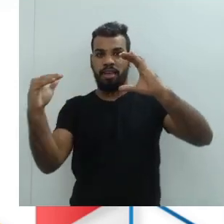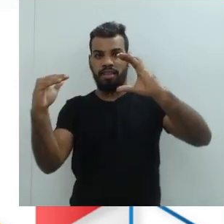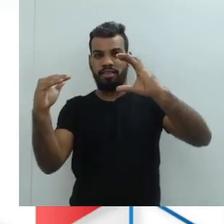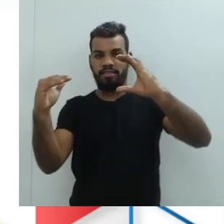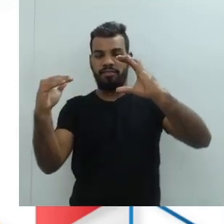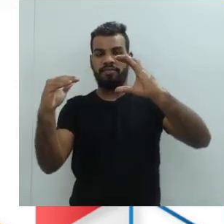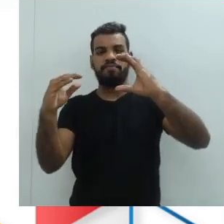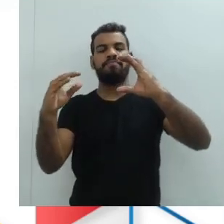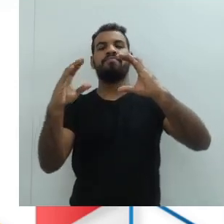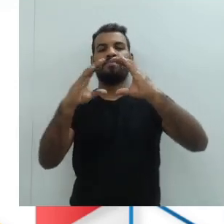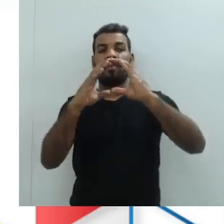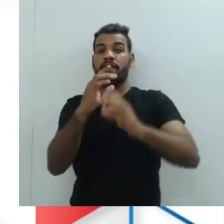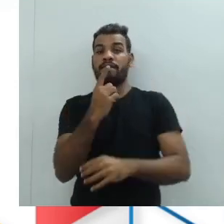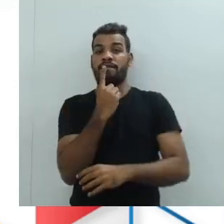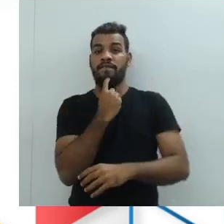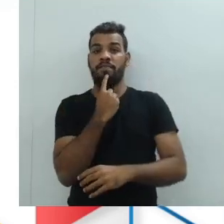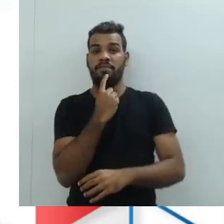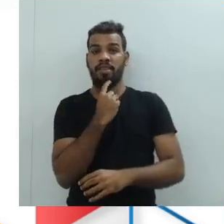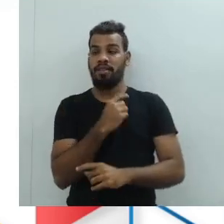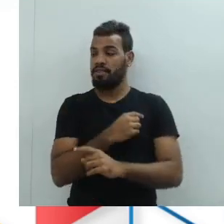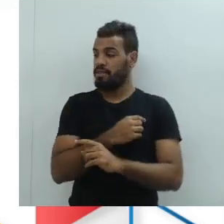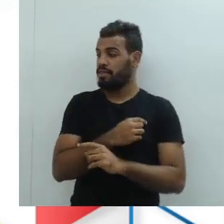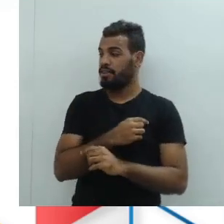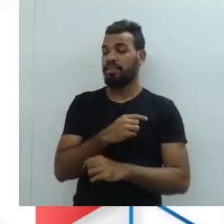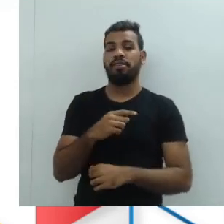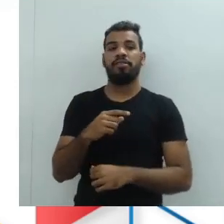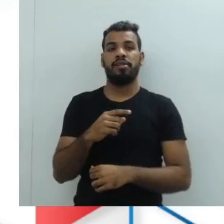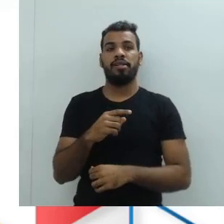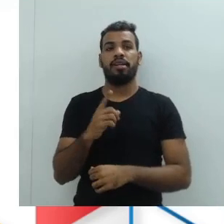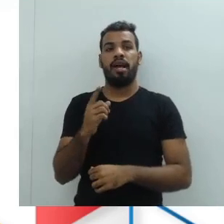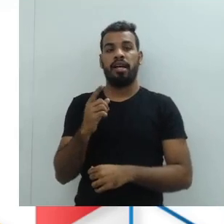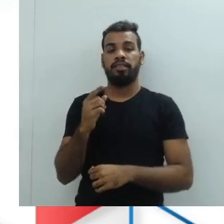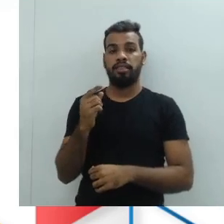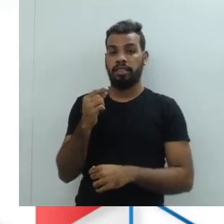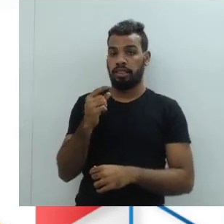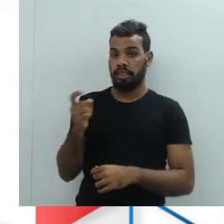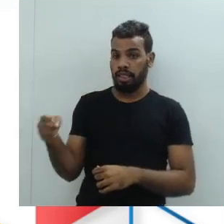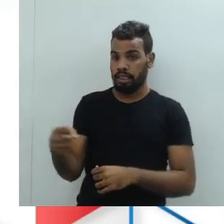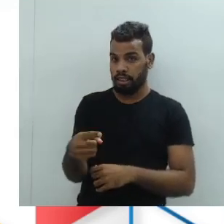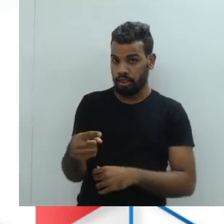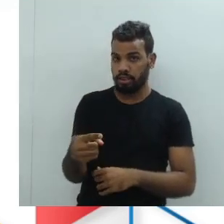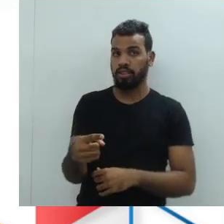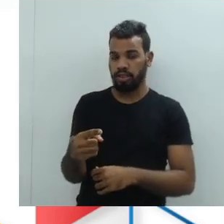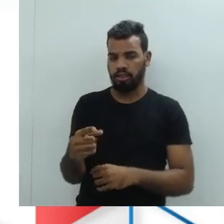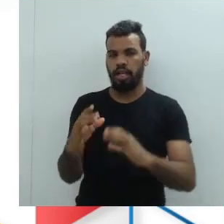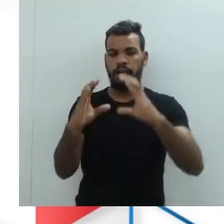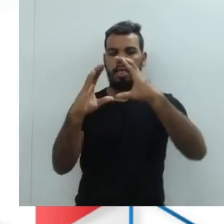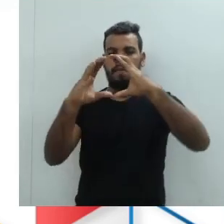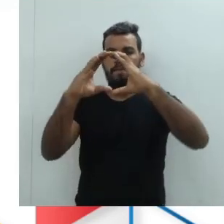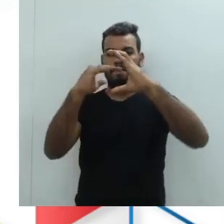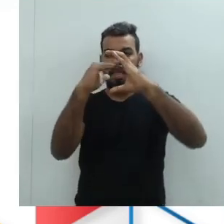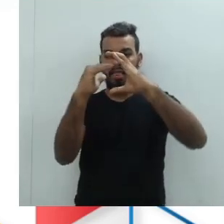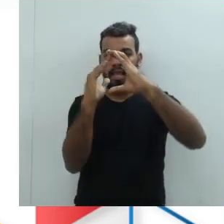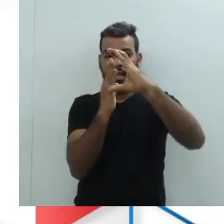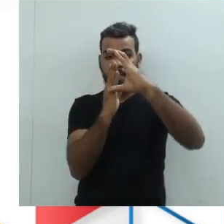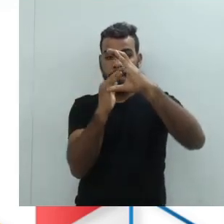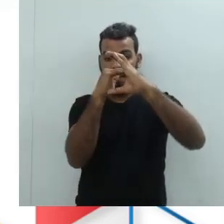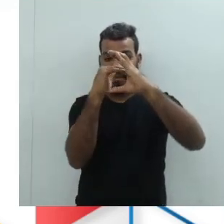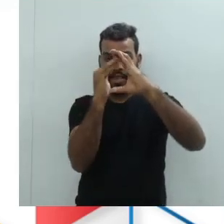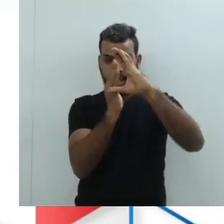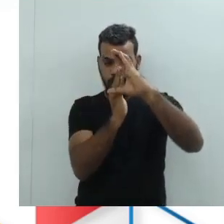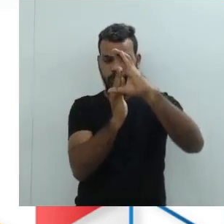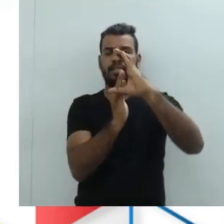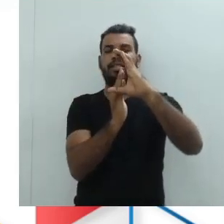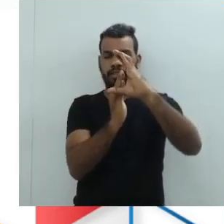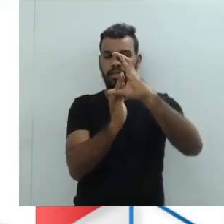Aí aquela parte de vermelho, você vê a torcida do Santa Cruz é metade da metade. Ou seja, se fosse